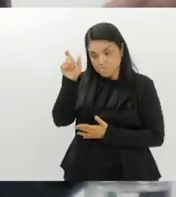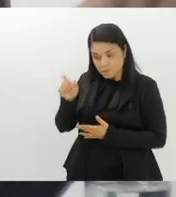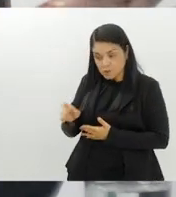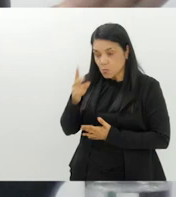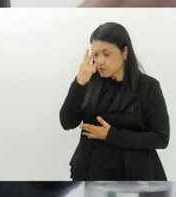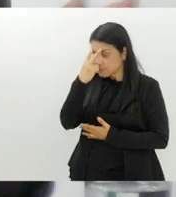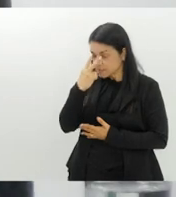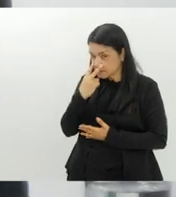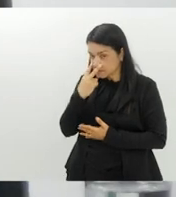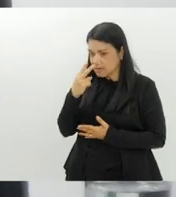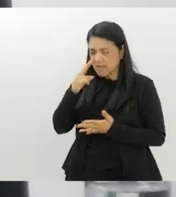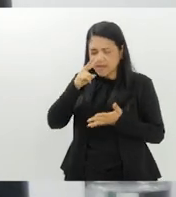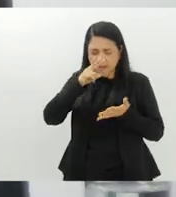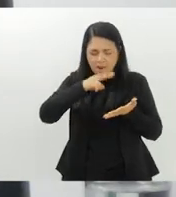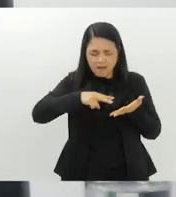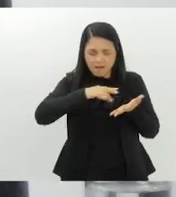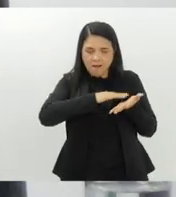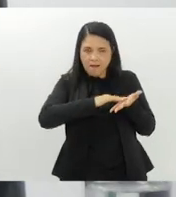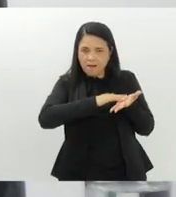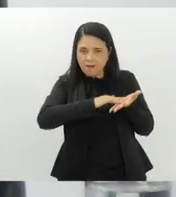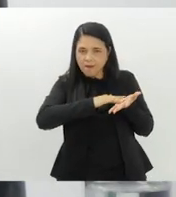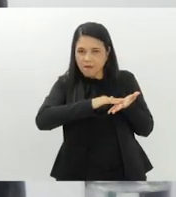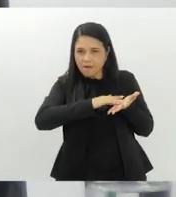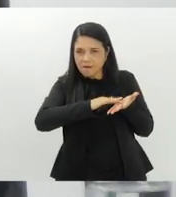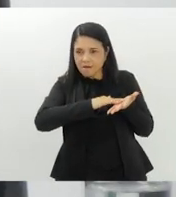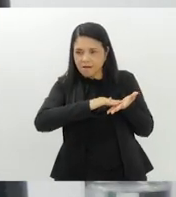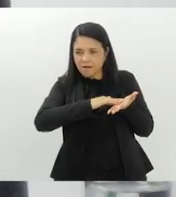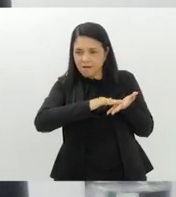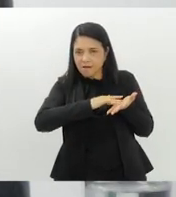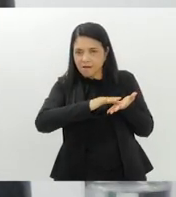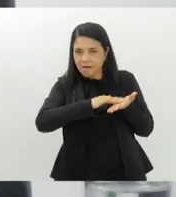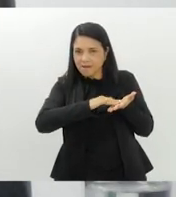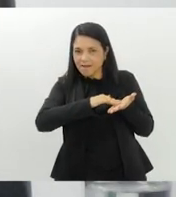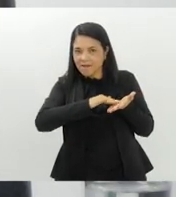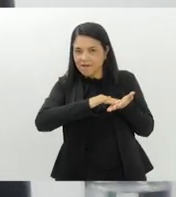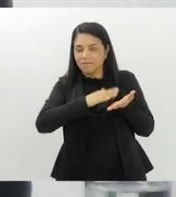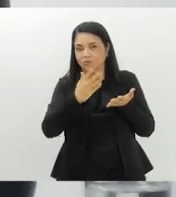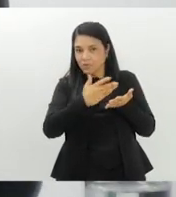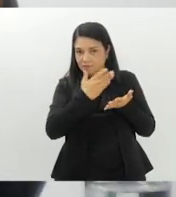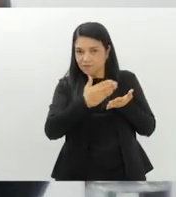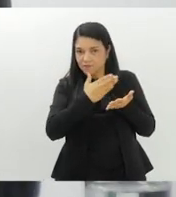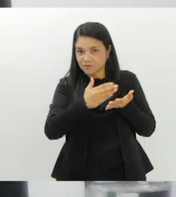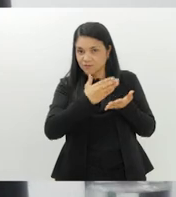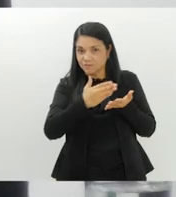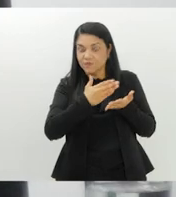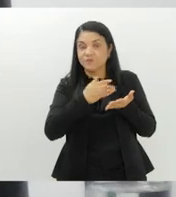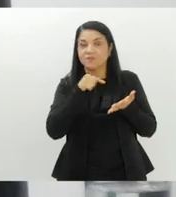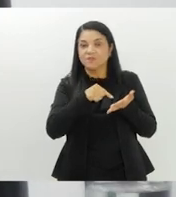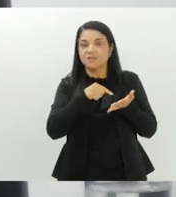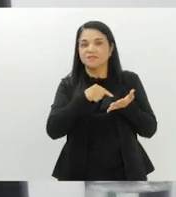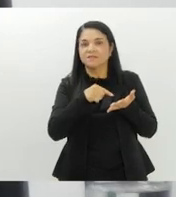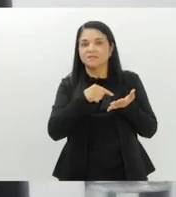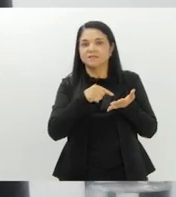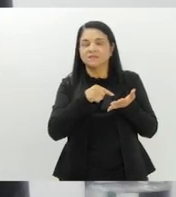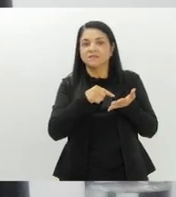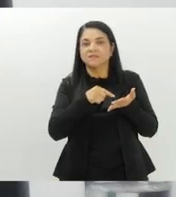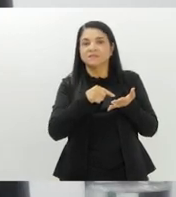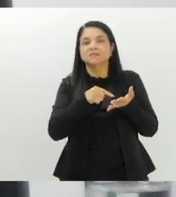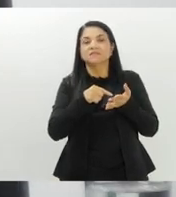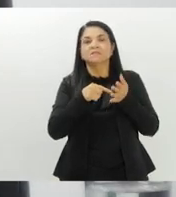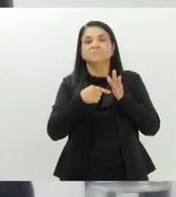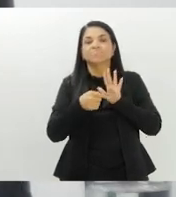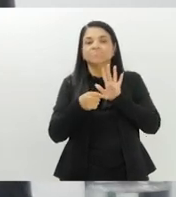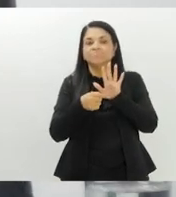ela lê todo o livro, né, toda a obra, e para poder dar